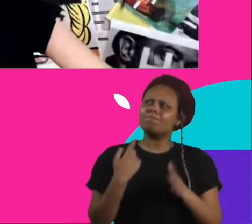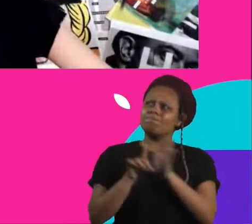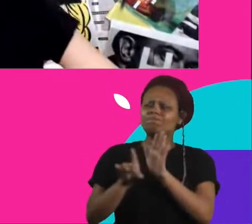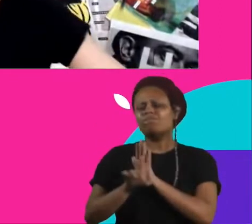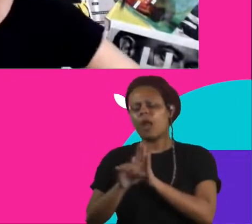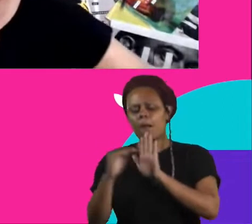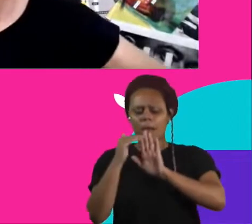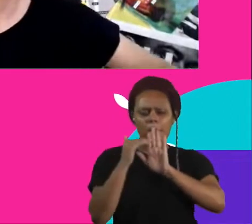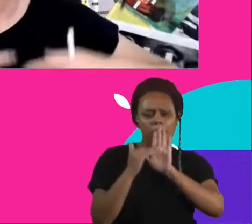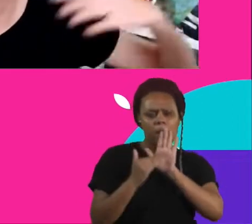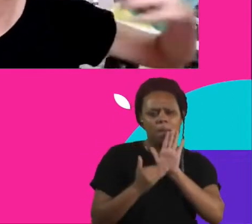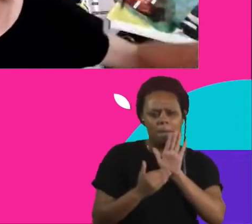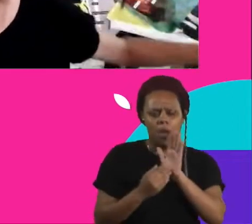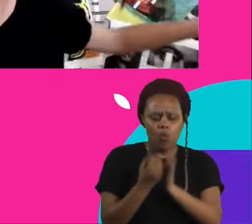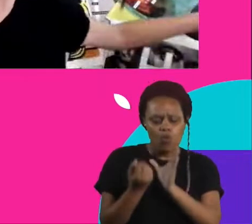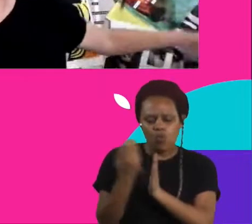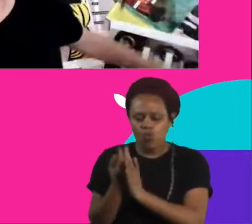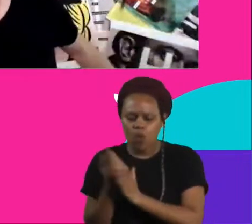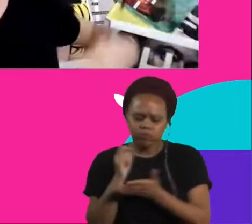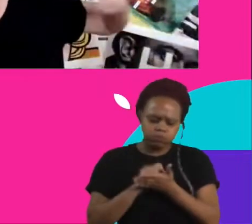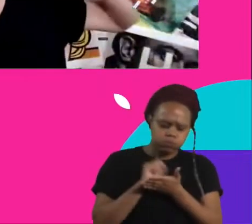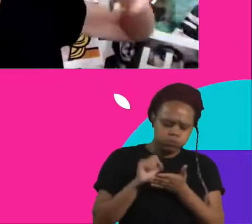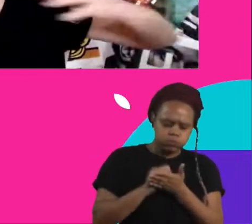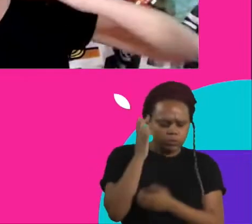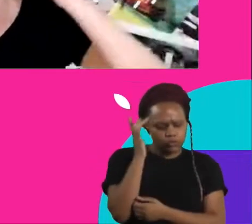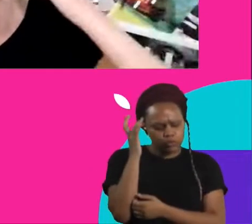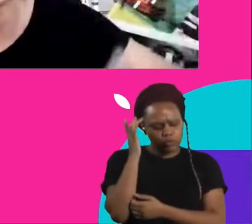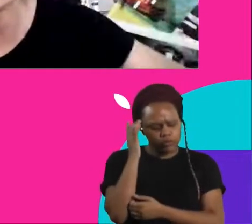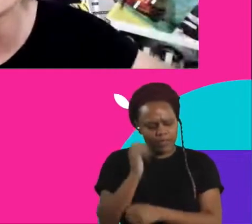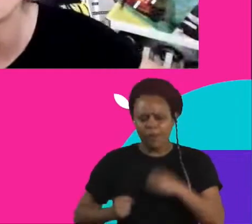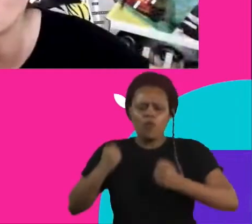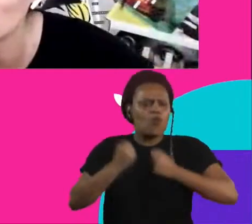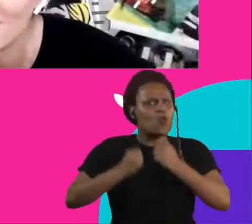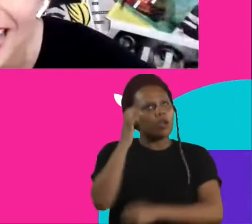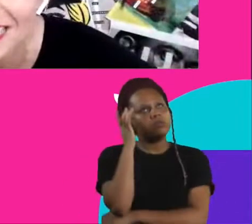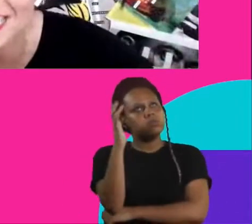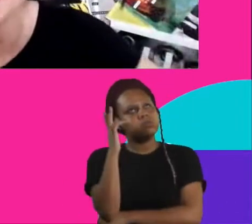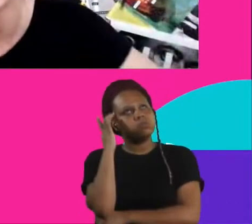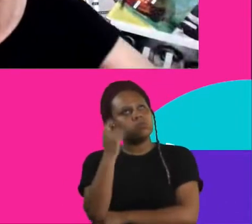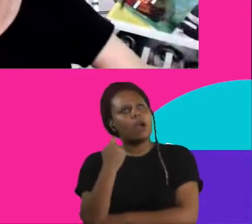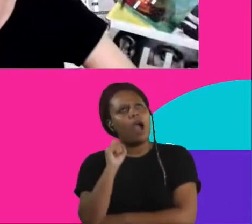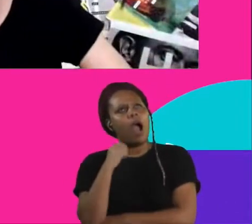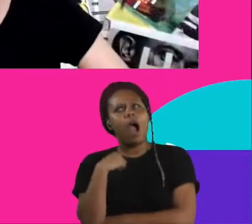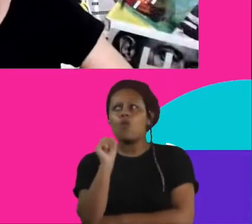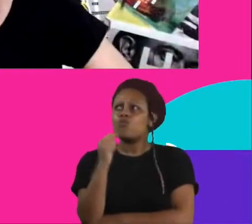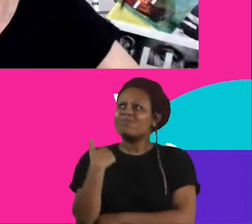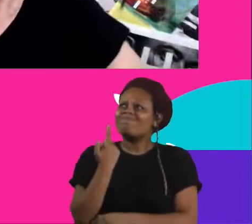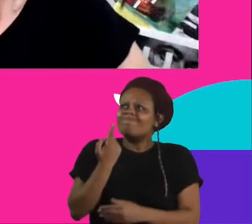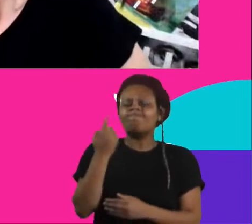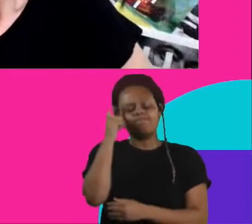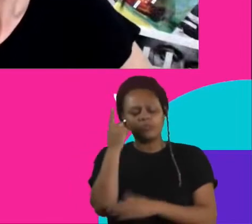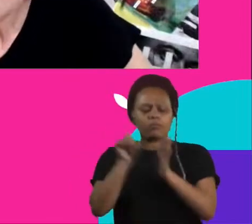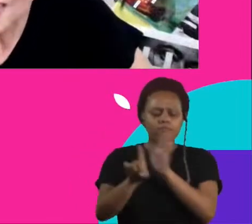outro, né, Vlad? Aí eu fiquei a tarde inteira matutando, fui correr, pensei o que que eu queria perguntar, sabe? E aí eu falei